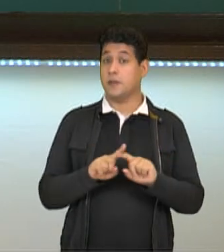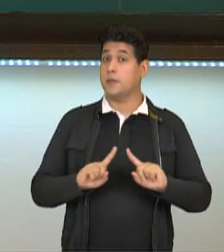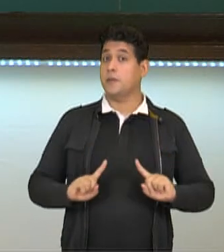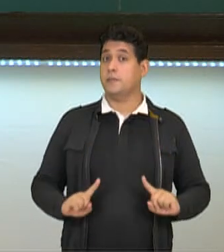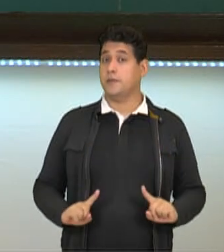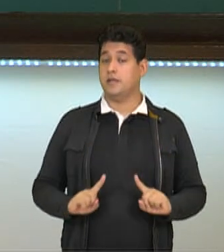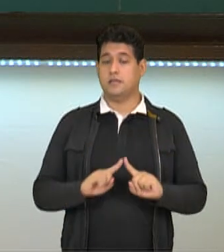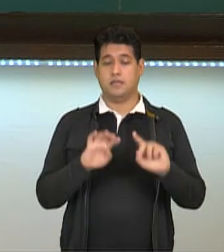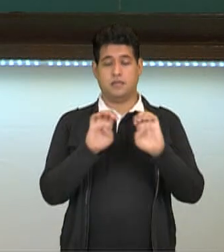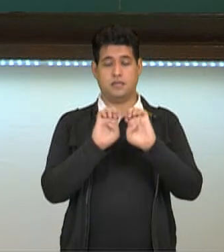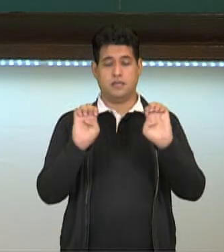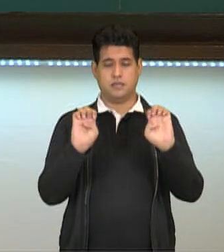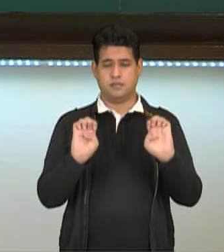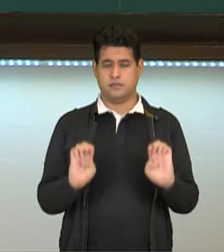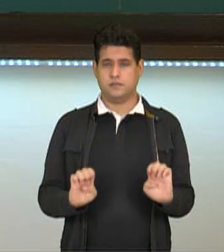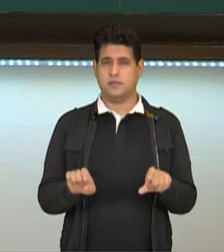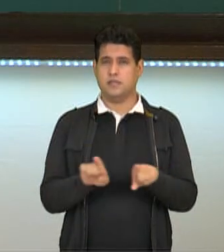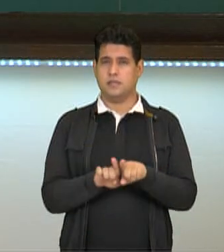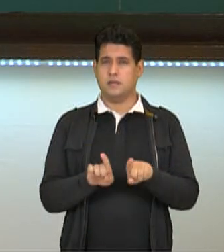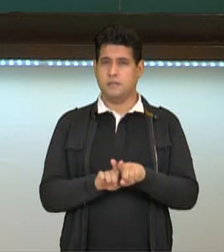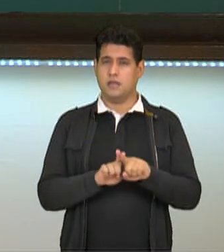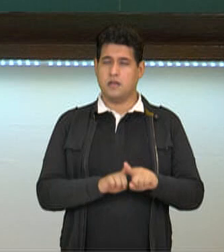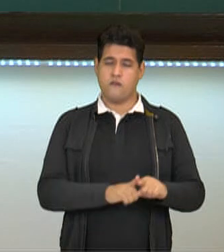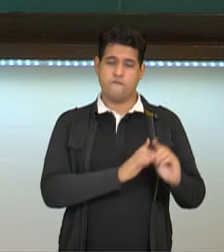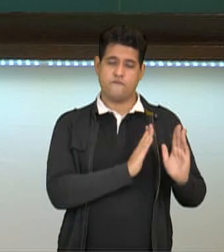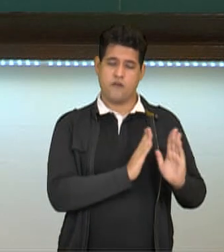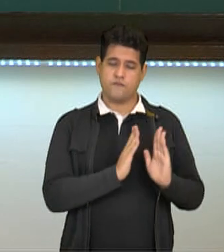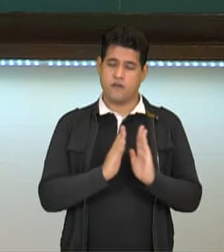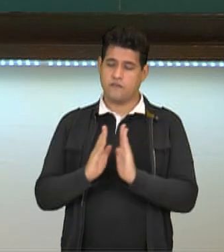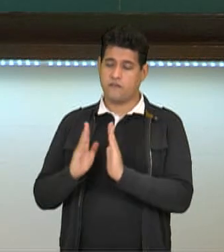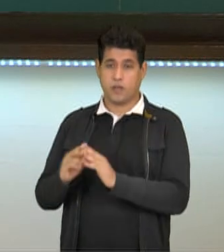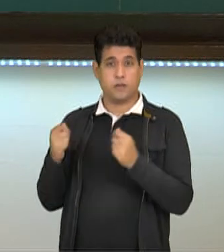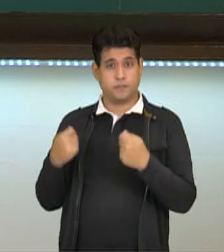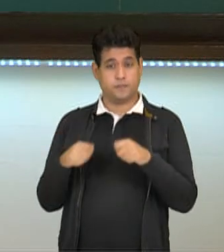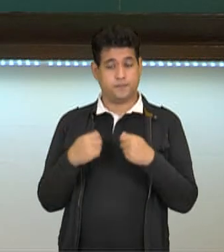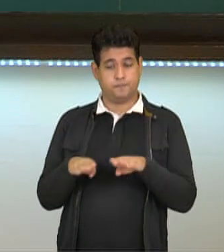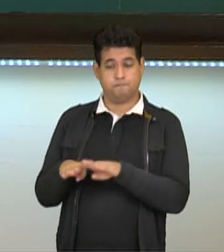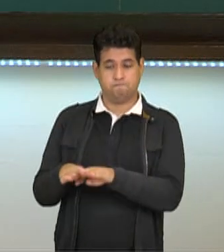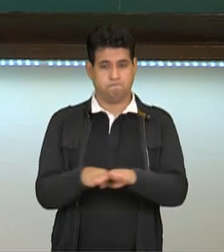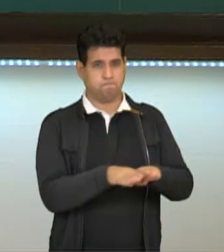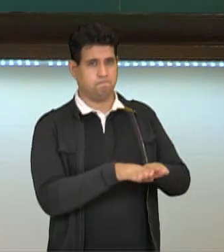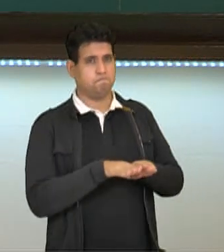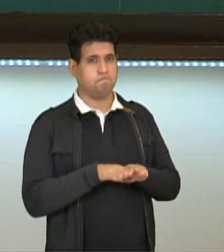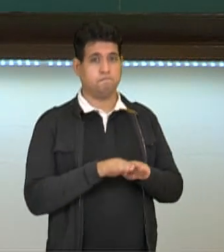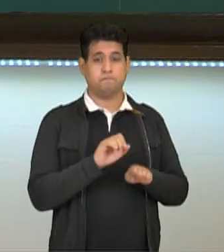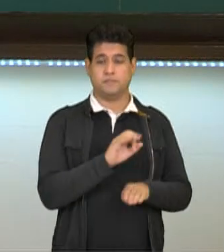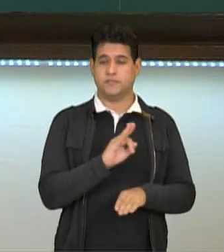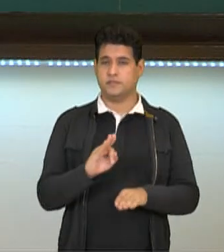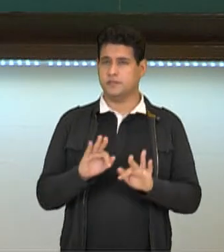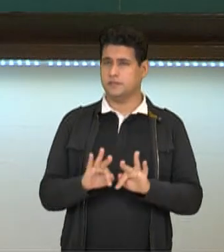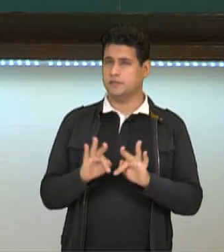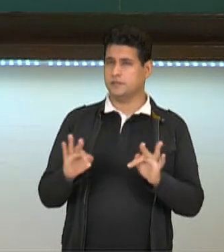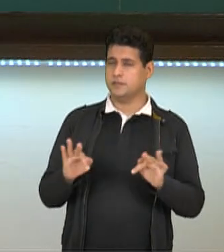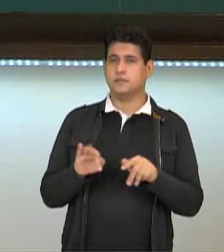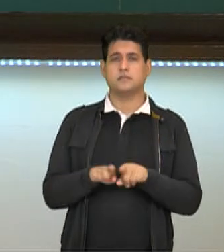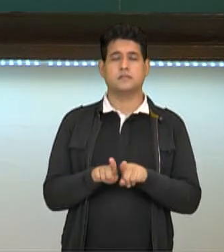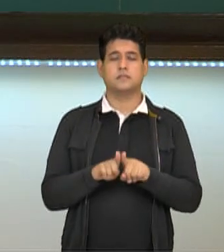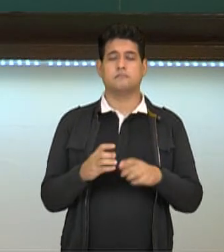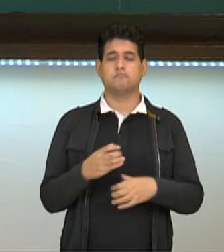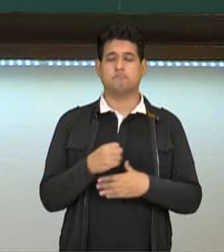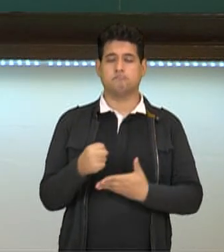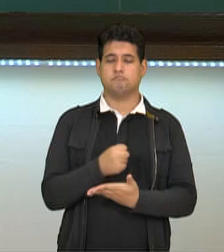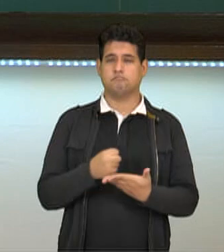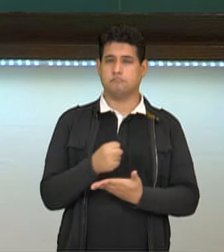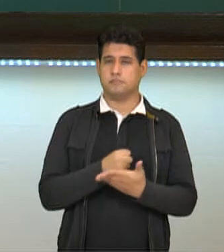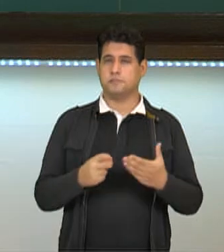a estrutura e os tempos verbais precisam ser o mesmo. If e o presente simples, o will e a forma